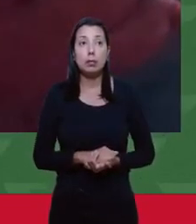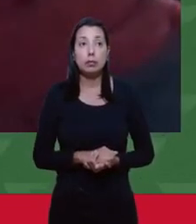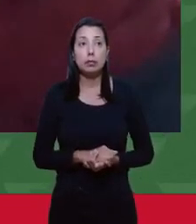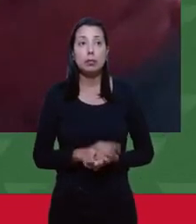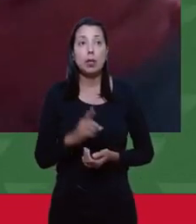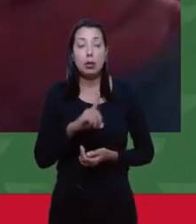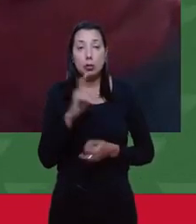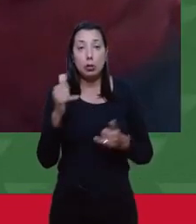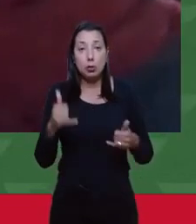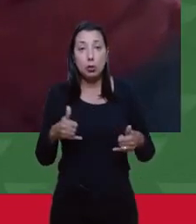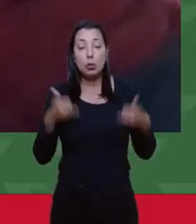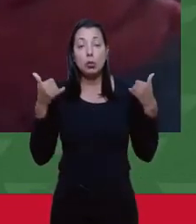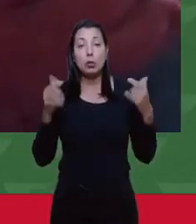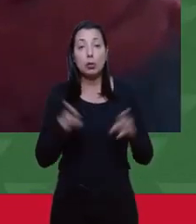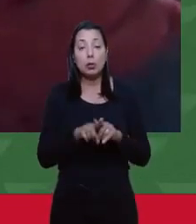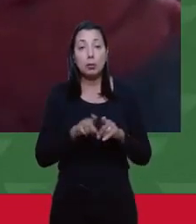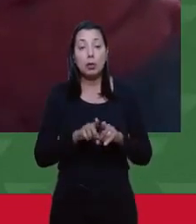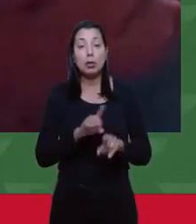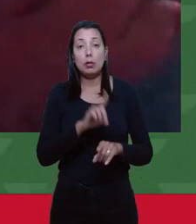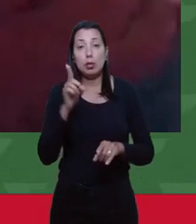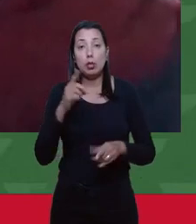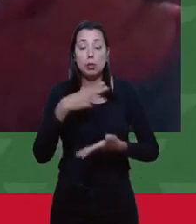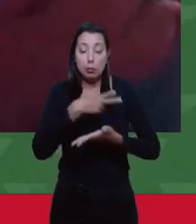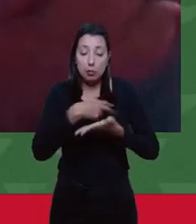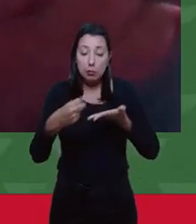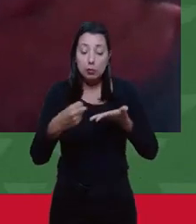dia do orgulho e é um dia também da luta pelo impeachment.